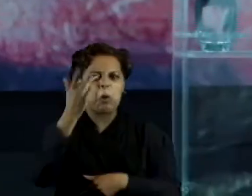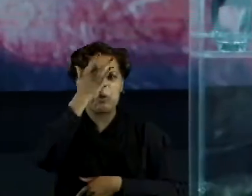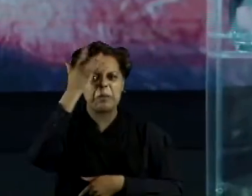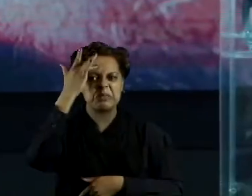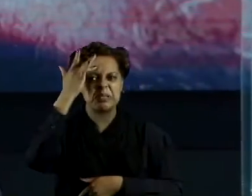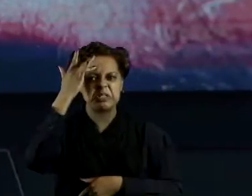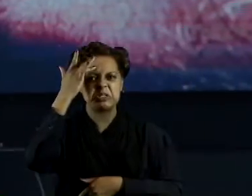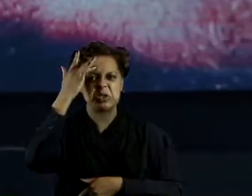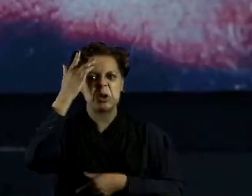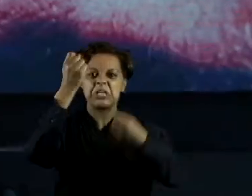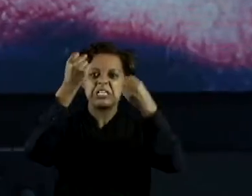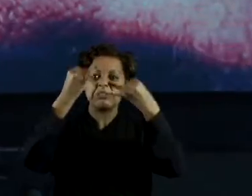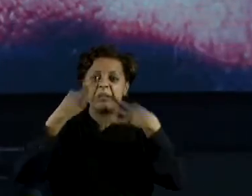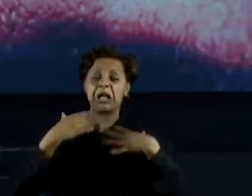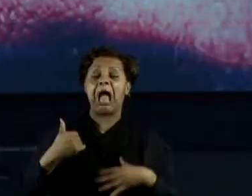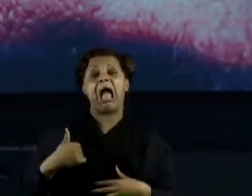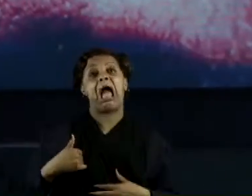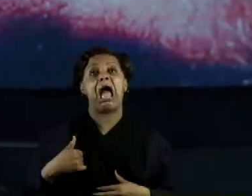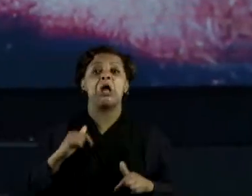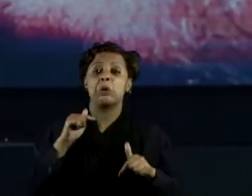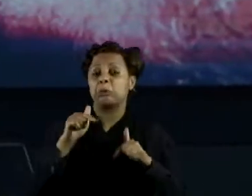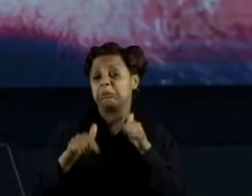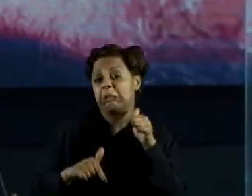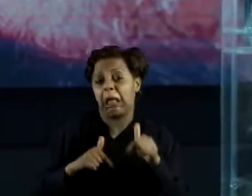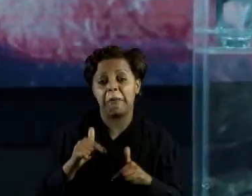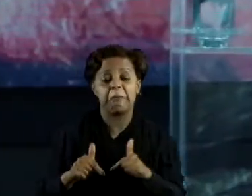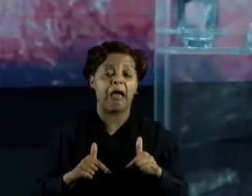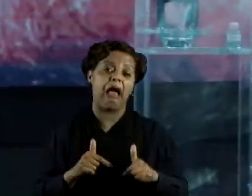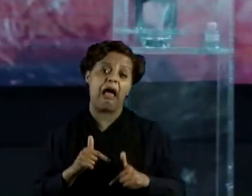chamar o trabalho e a diligência.